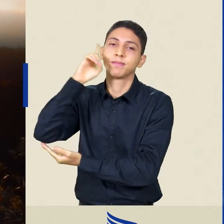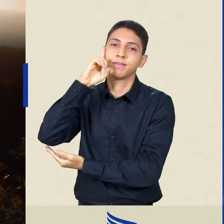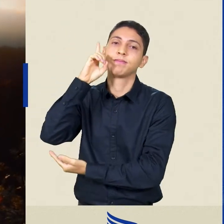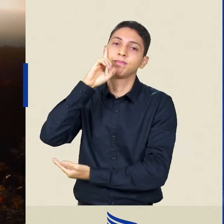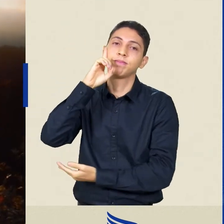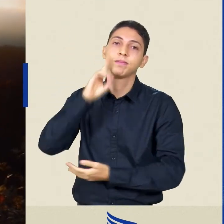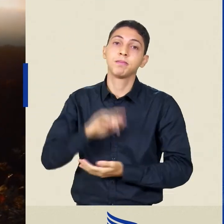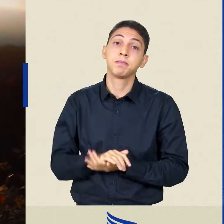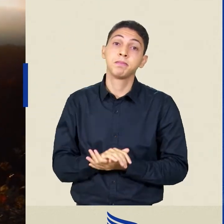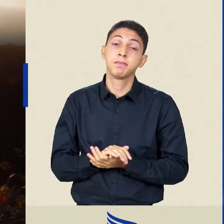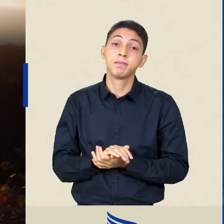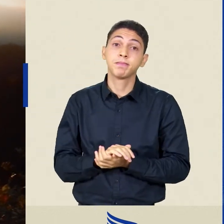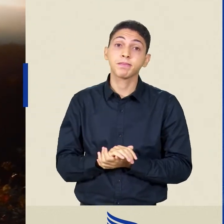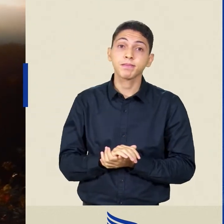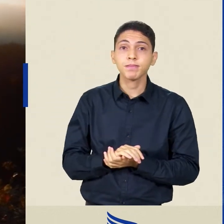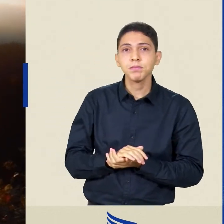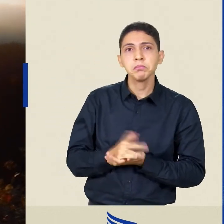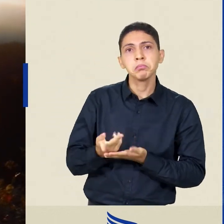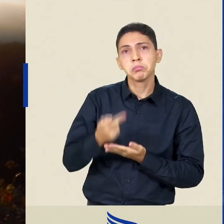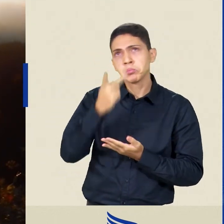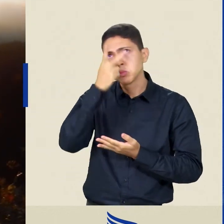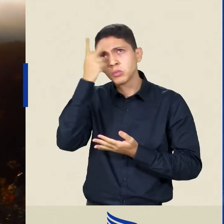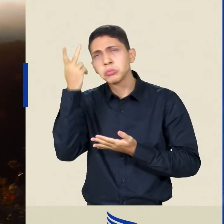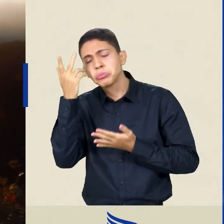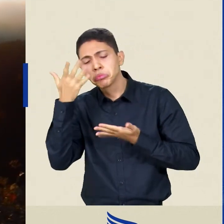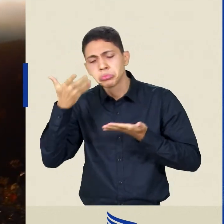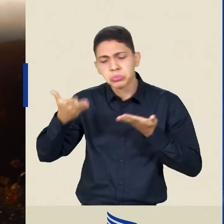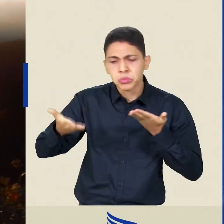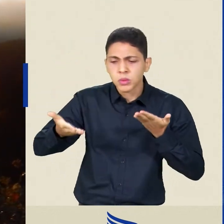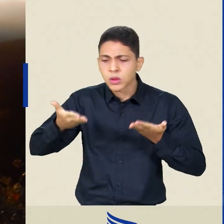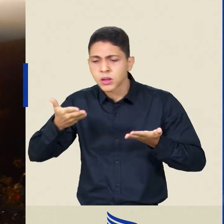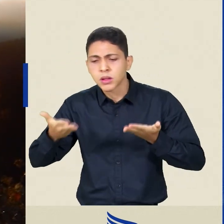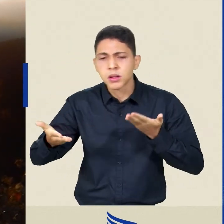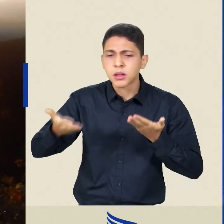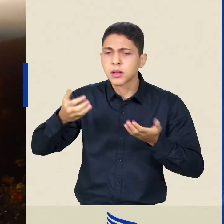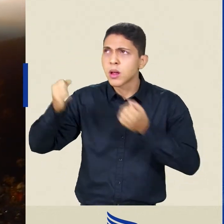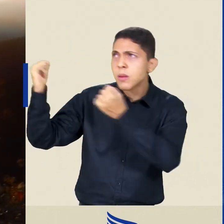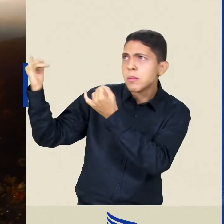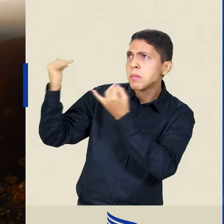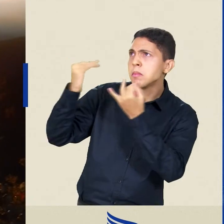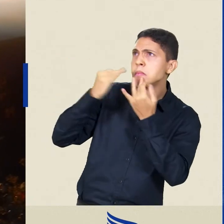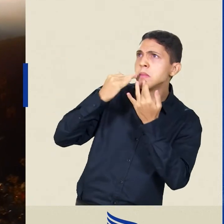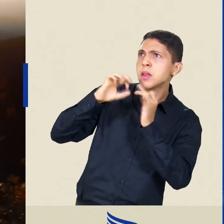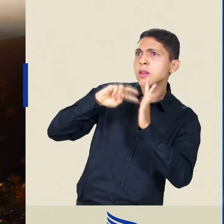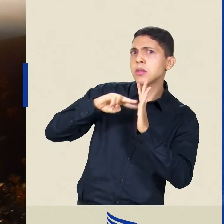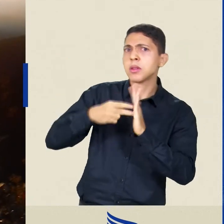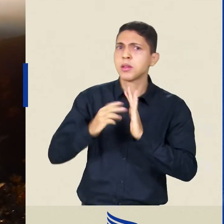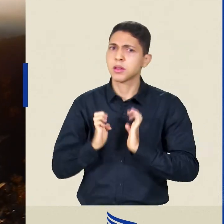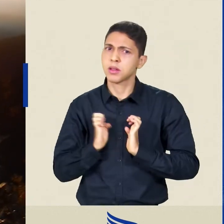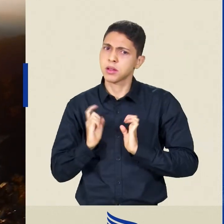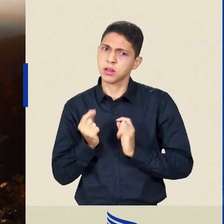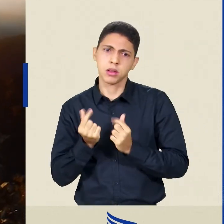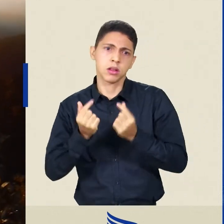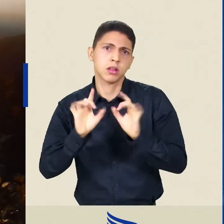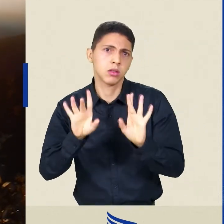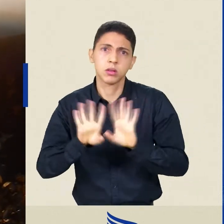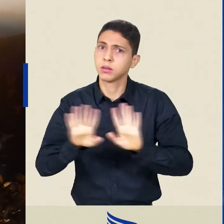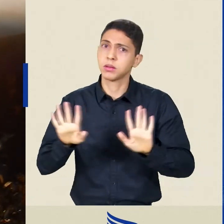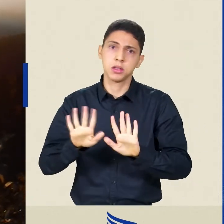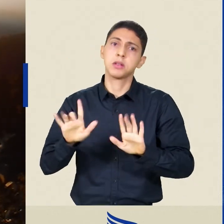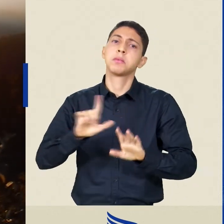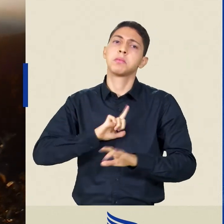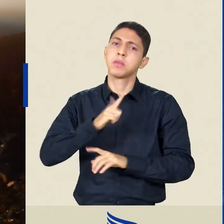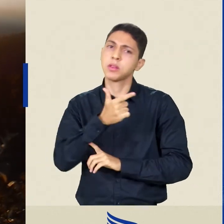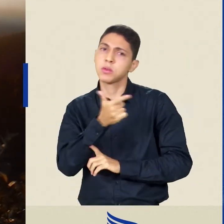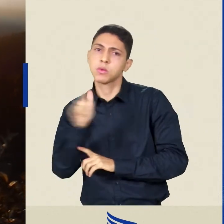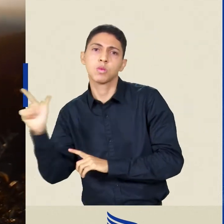Normalmente, as pessoas medem as bênçãos pelo sucesso financeiro, mas a riqueza é apenas uma das bênçãos. Existem outras